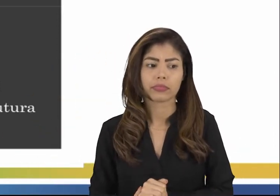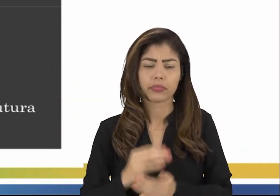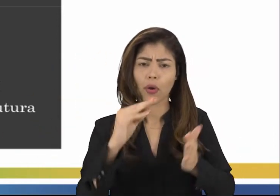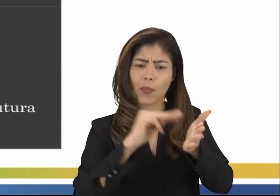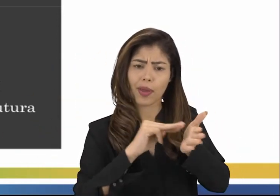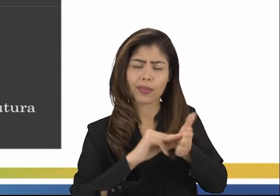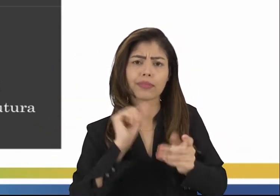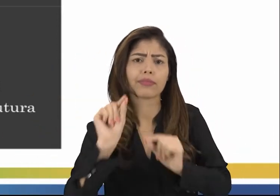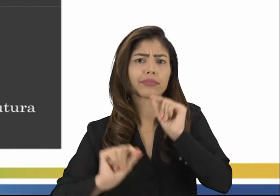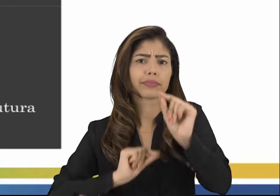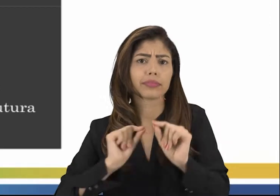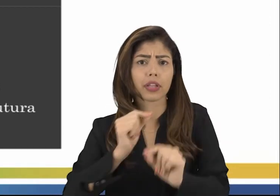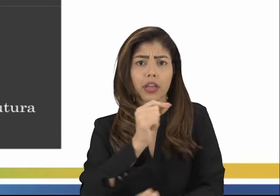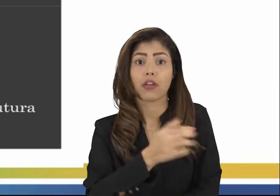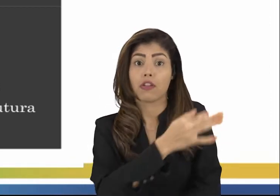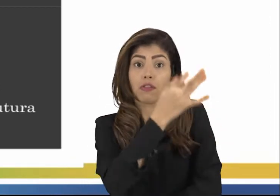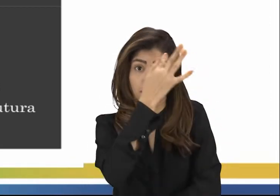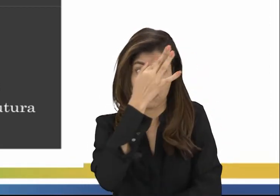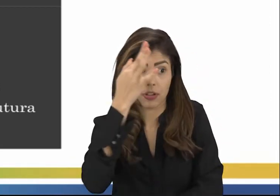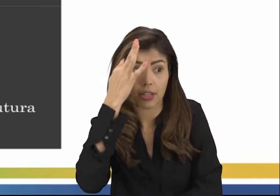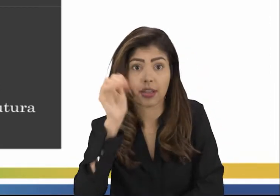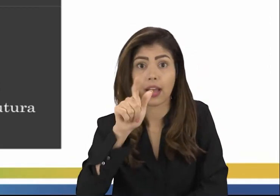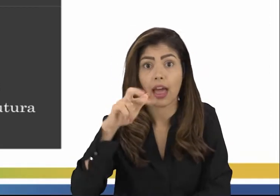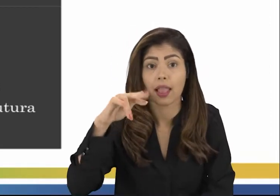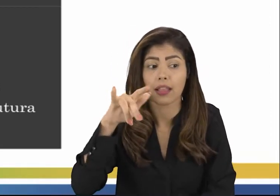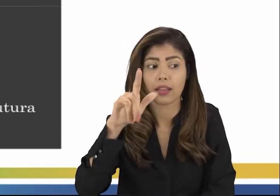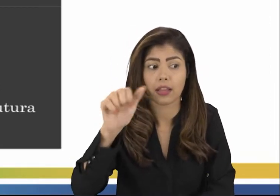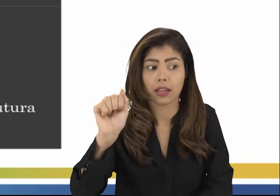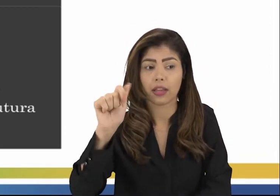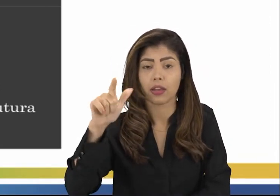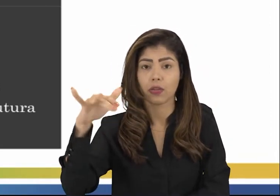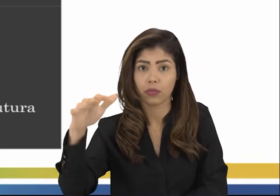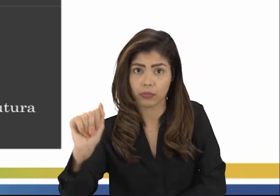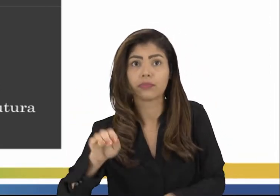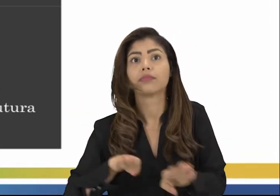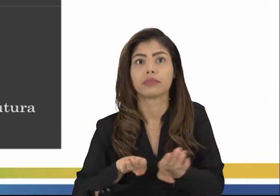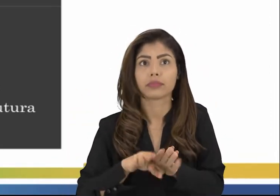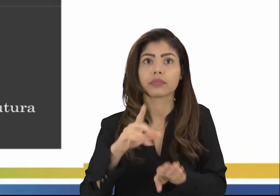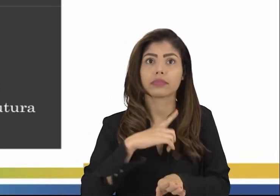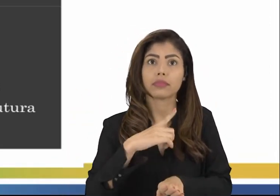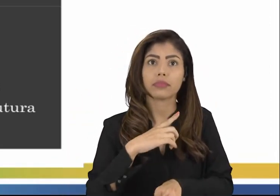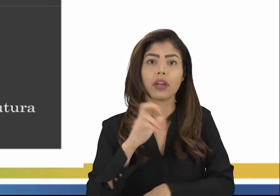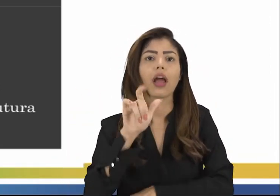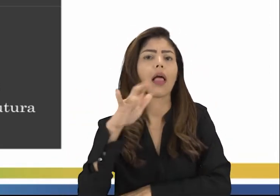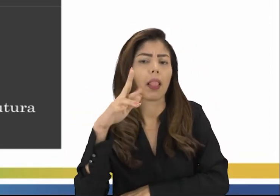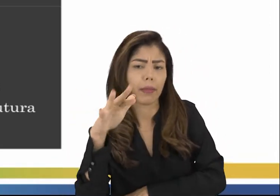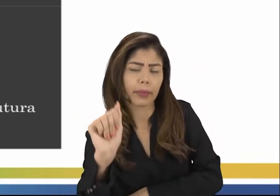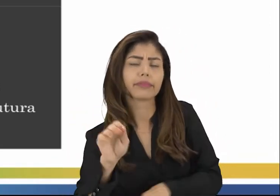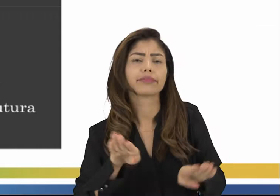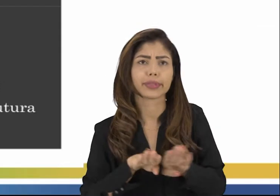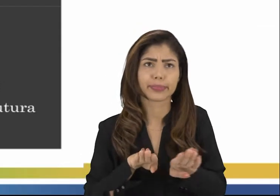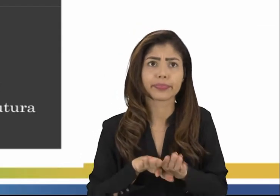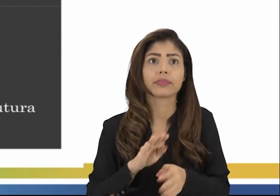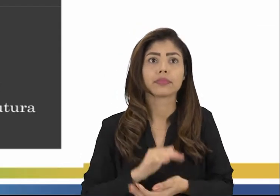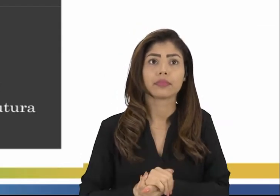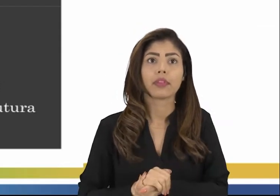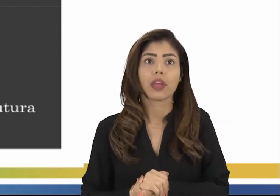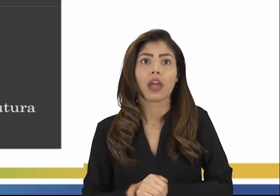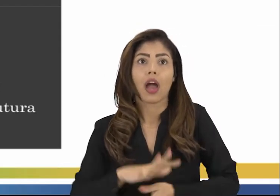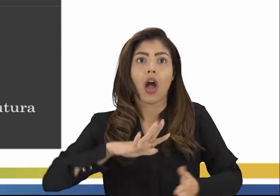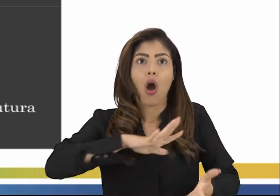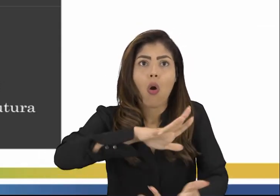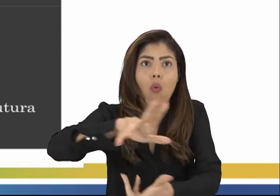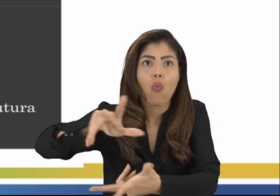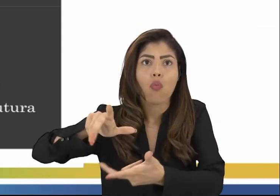método do filósofo Galileu e companhia, né? Galileu, Kepler. A cosmologia, a visão de mundo, do universo